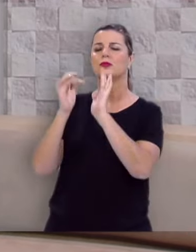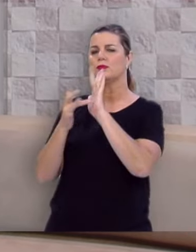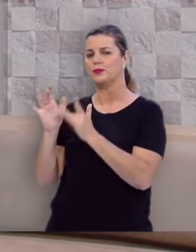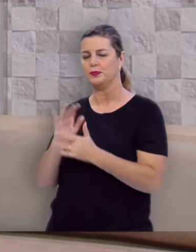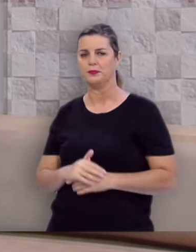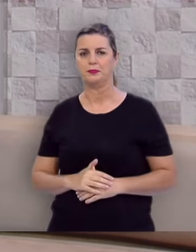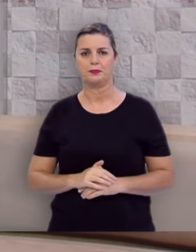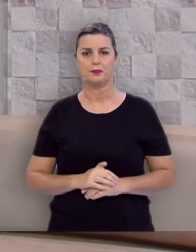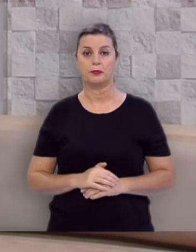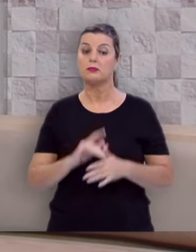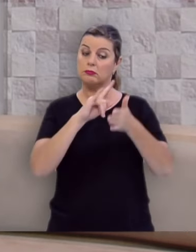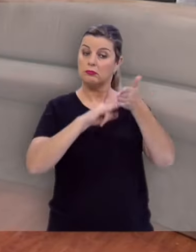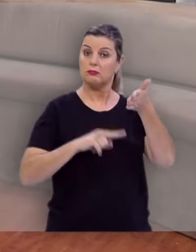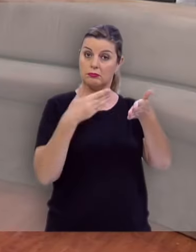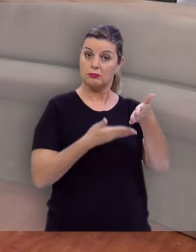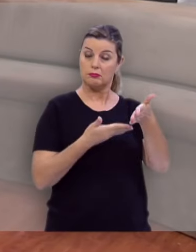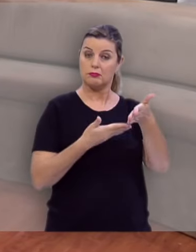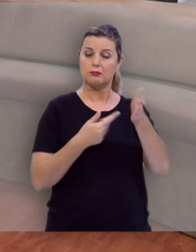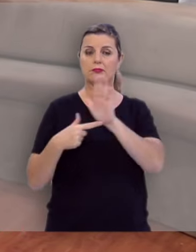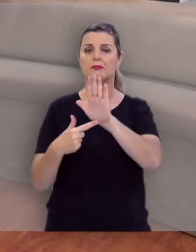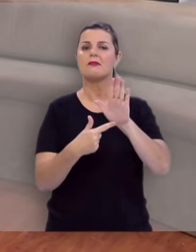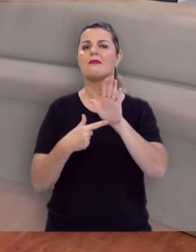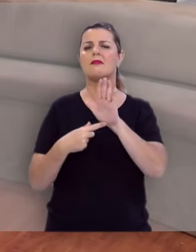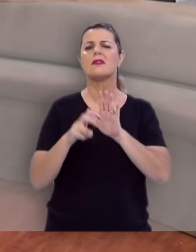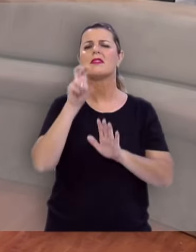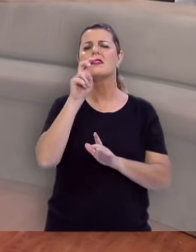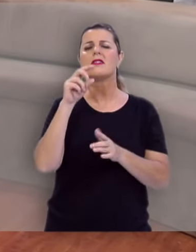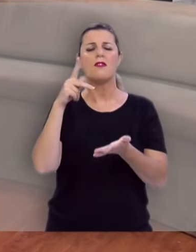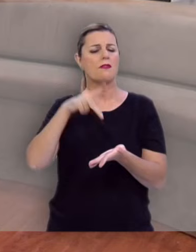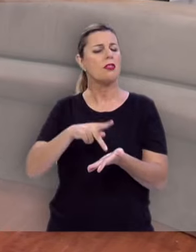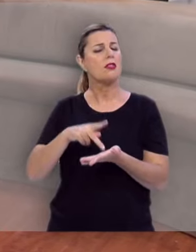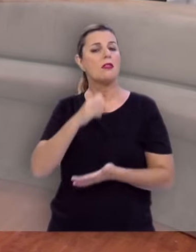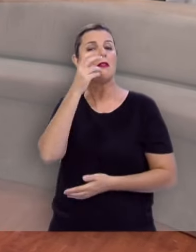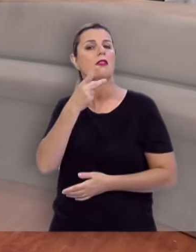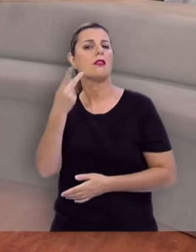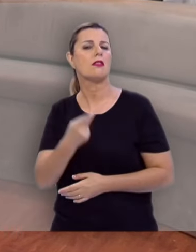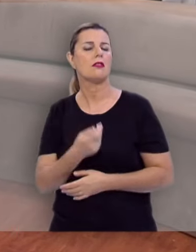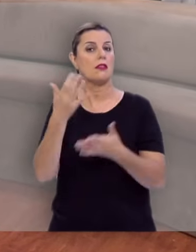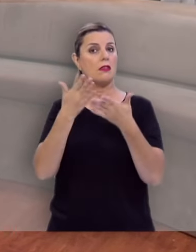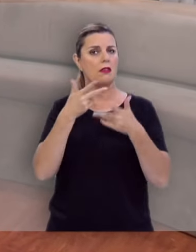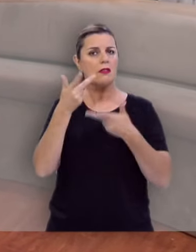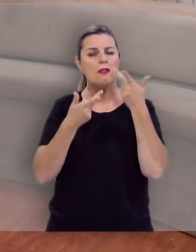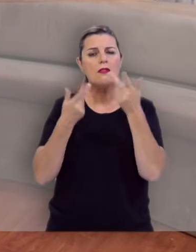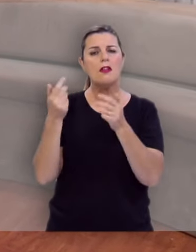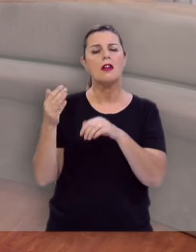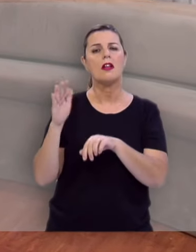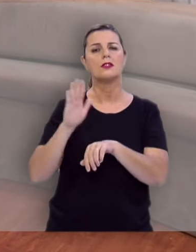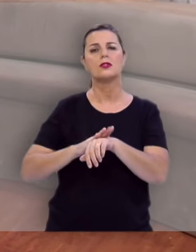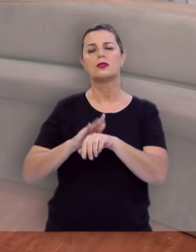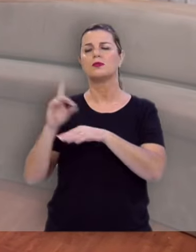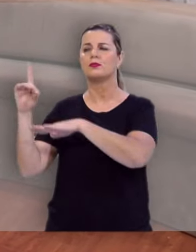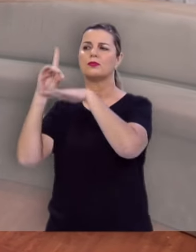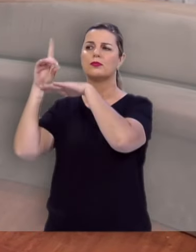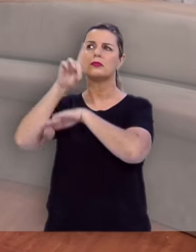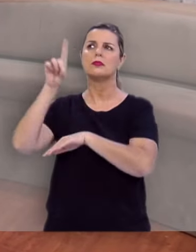Ele. O texto lido apresenta-nos 5 verdades benditas que eu quero destacar acerca